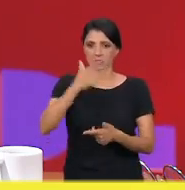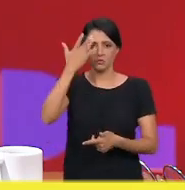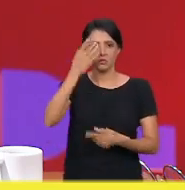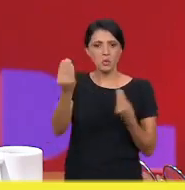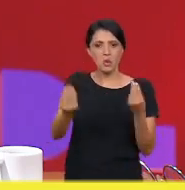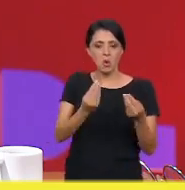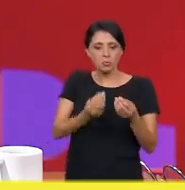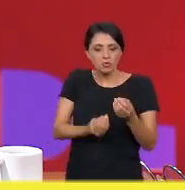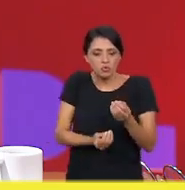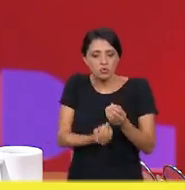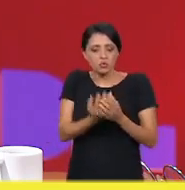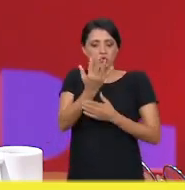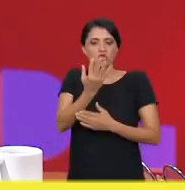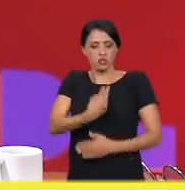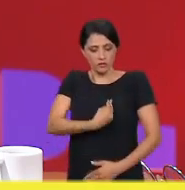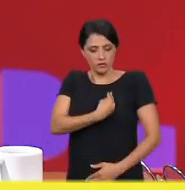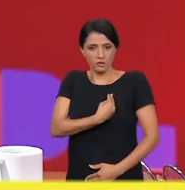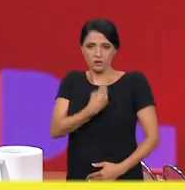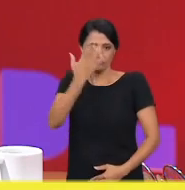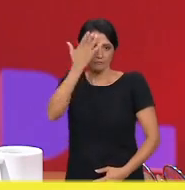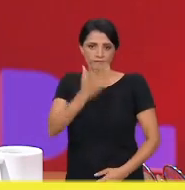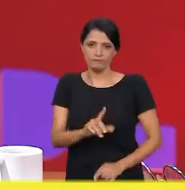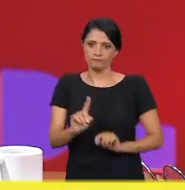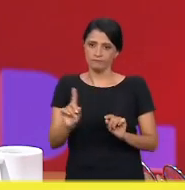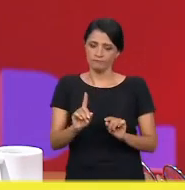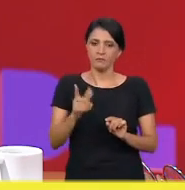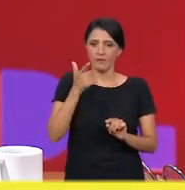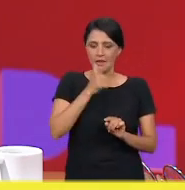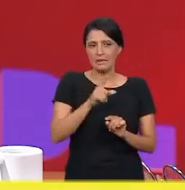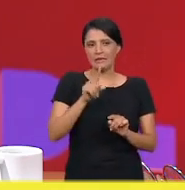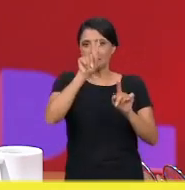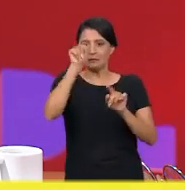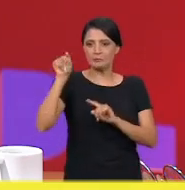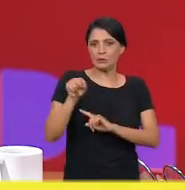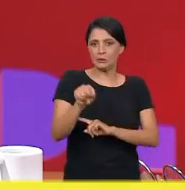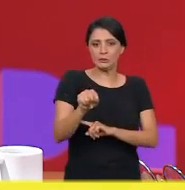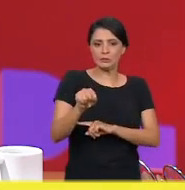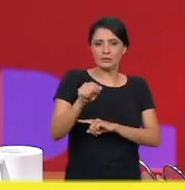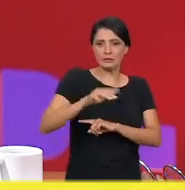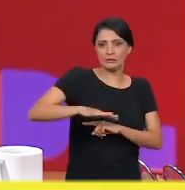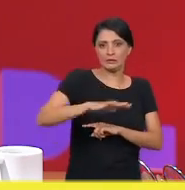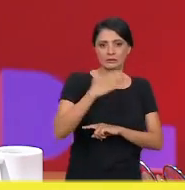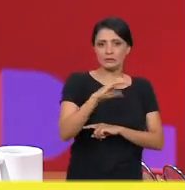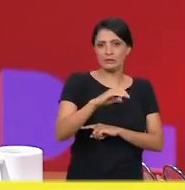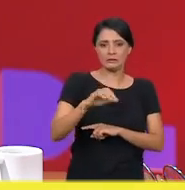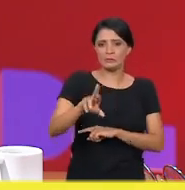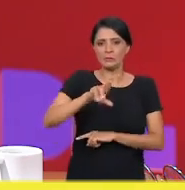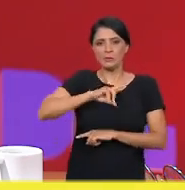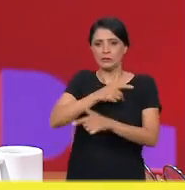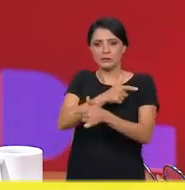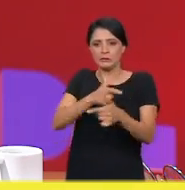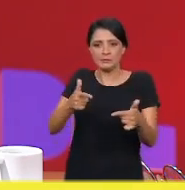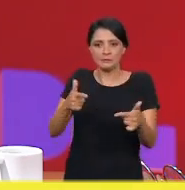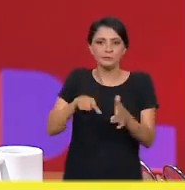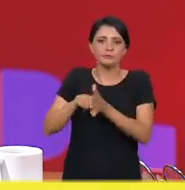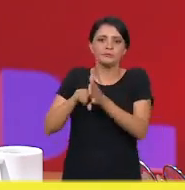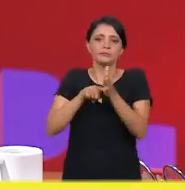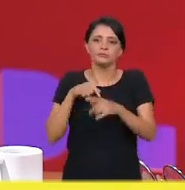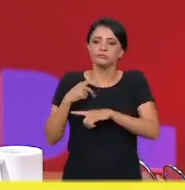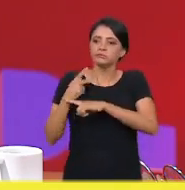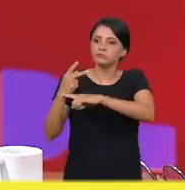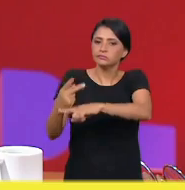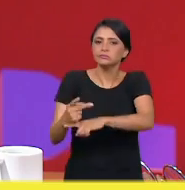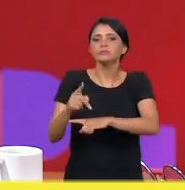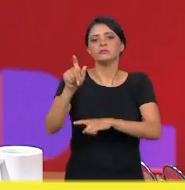ela surgiu na Terra, né? E isso é um campo em aberto dentro da ciência. Então, a gente procura